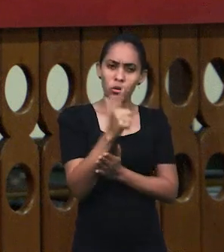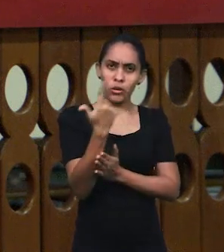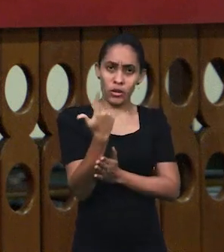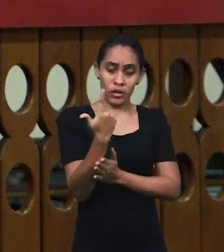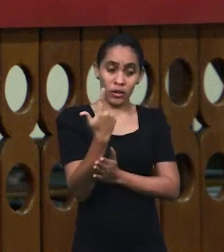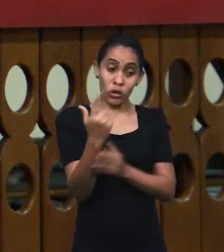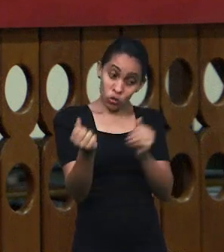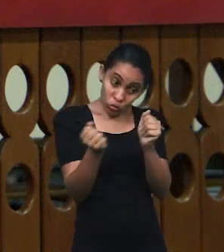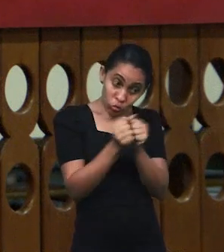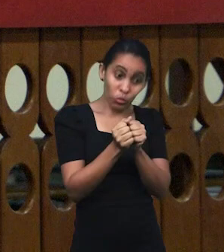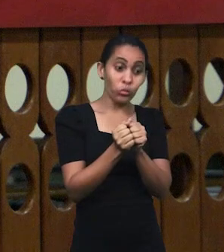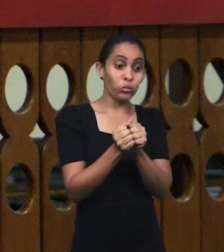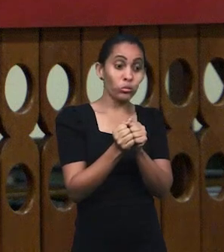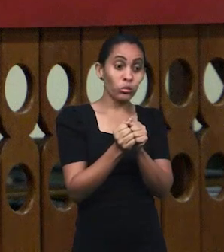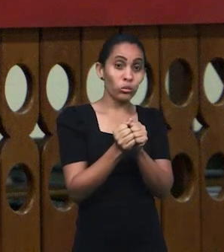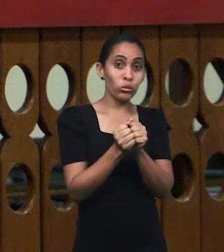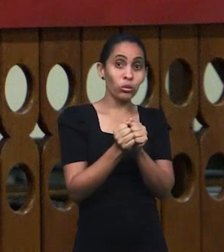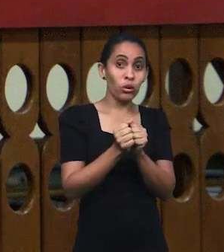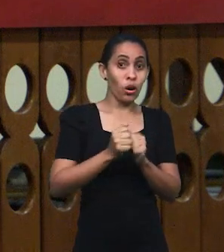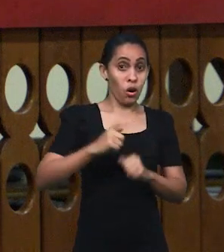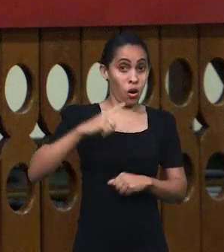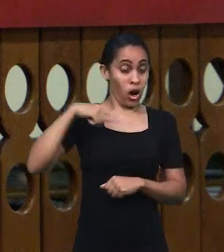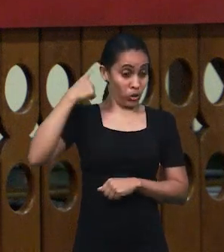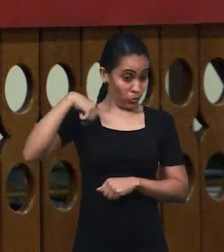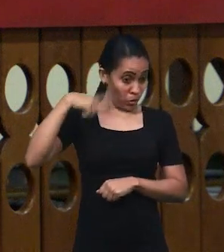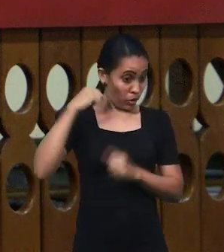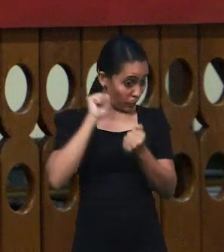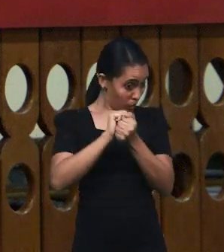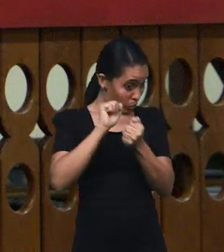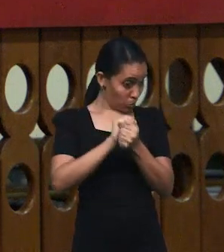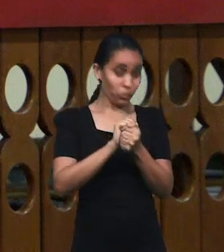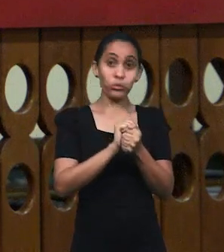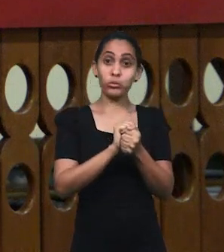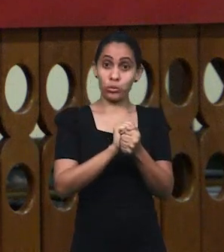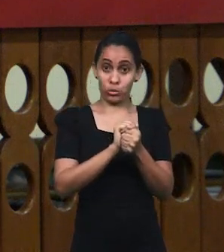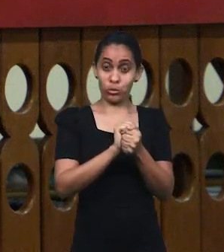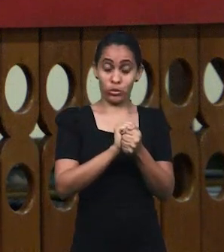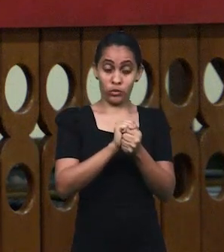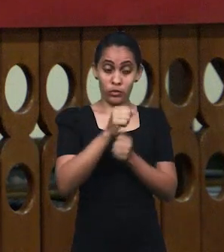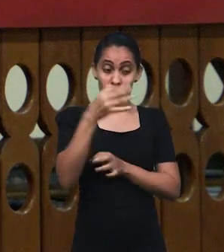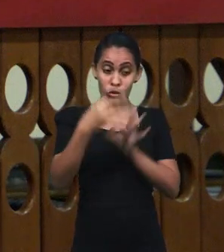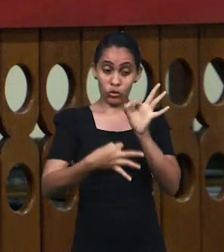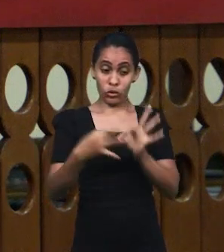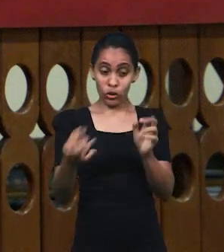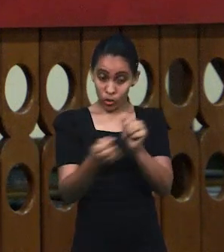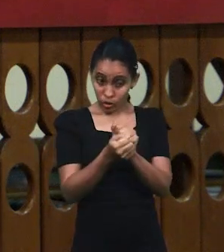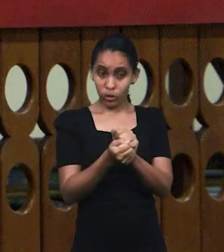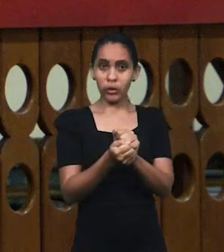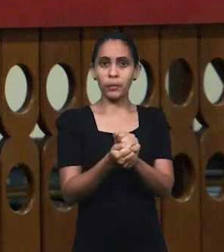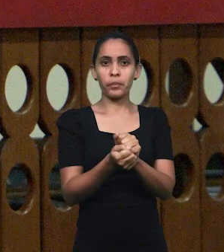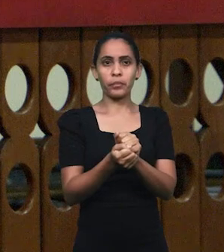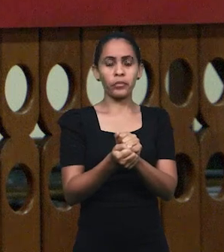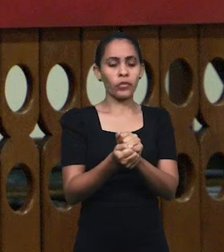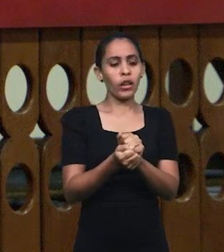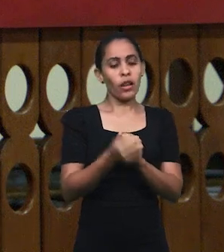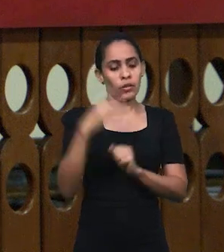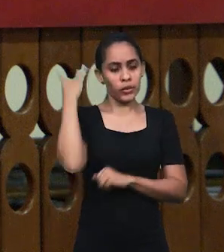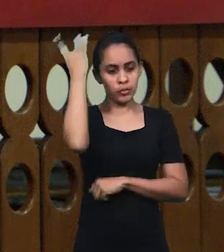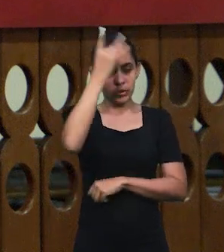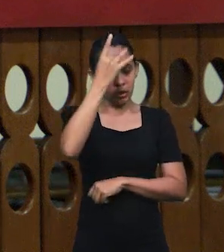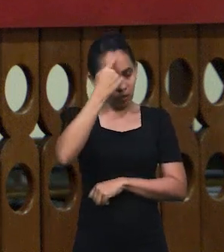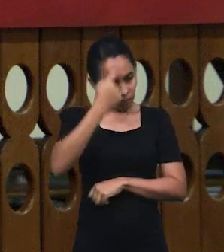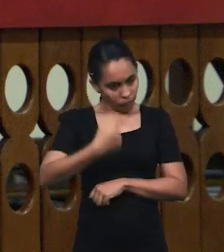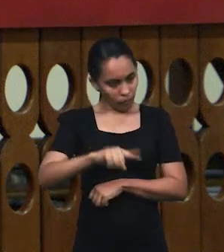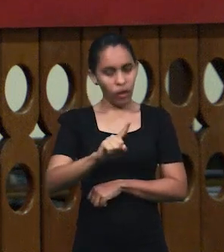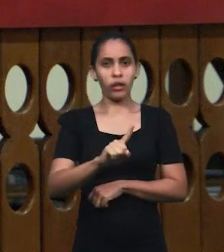outra expressão grega, um advogado. Ele vai advogar vossas causas. Então ele volta ao Pai, mas ele fala para o